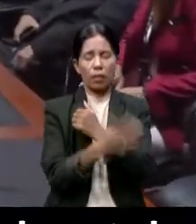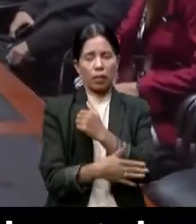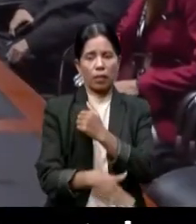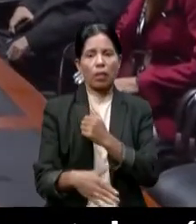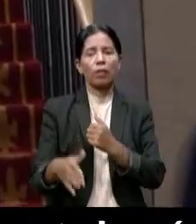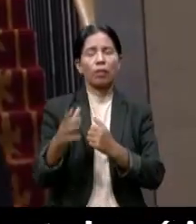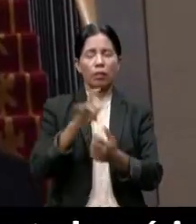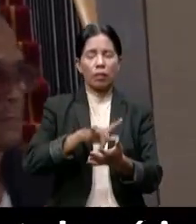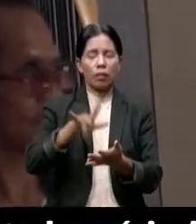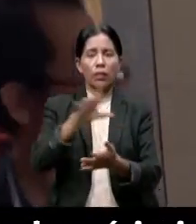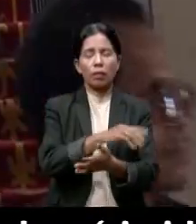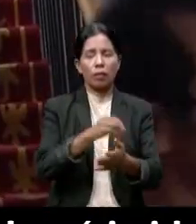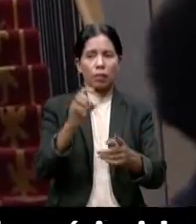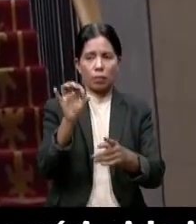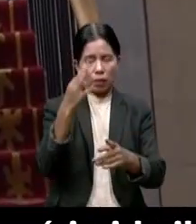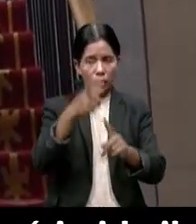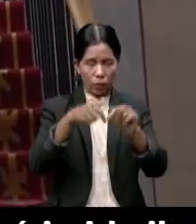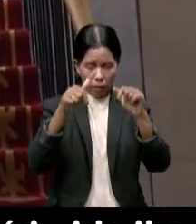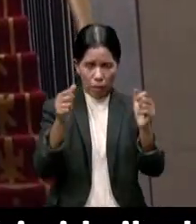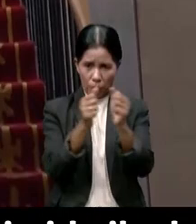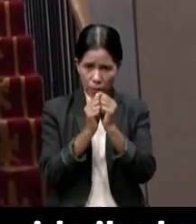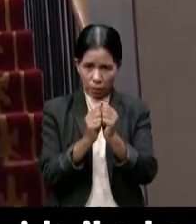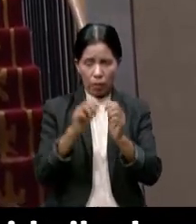Laurence licencia Fulané não se acompanha o